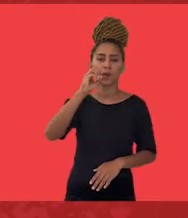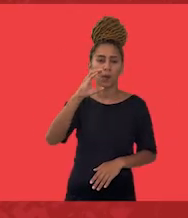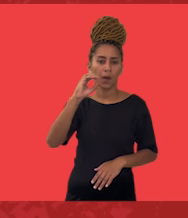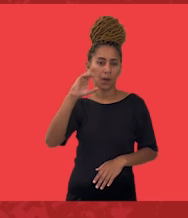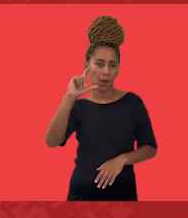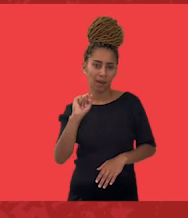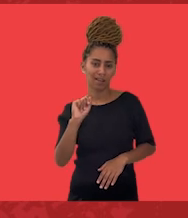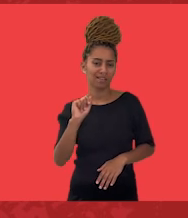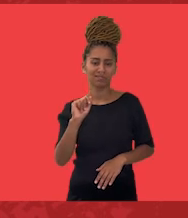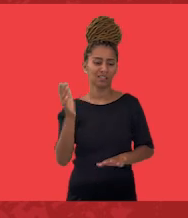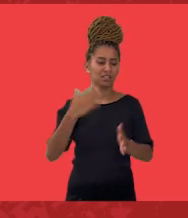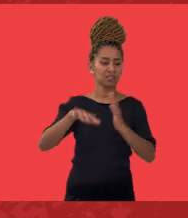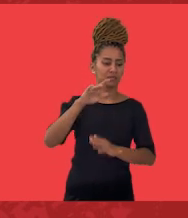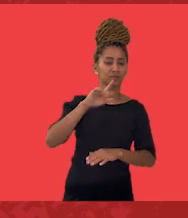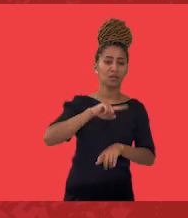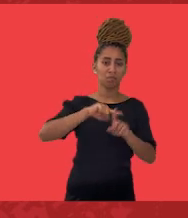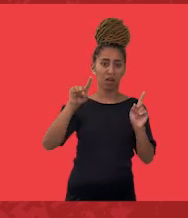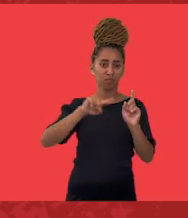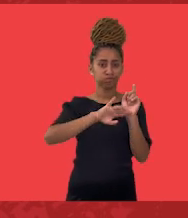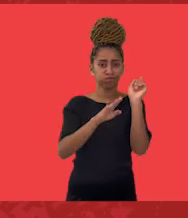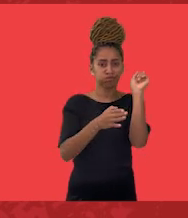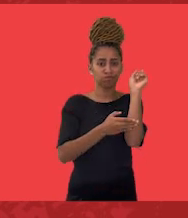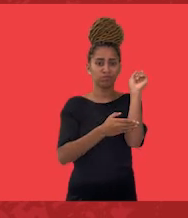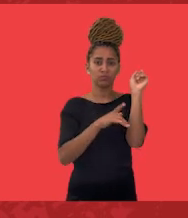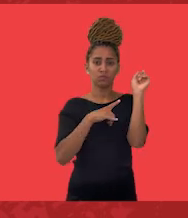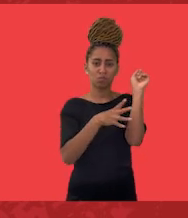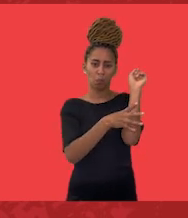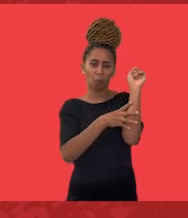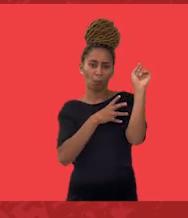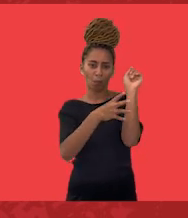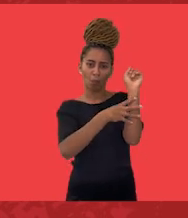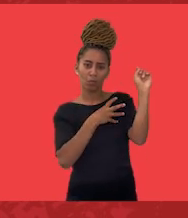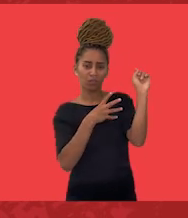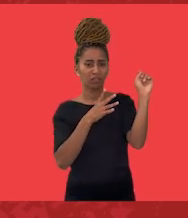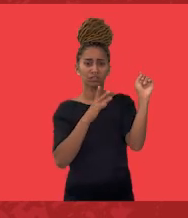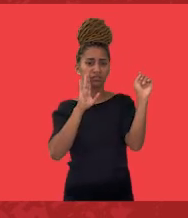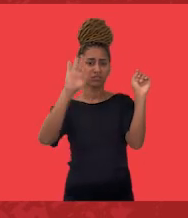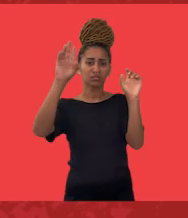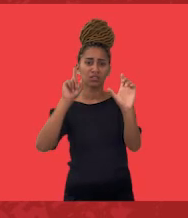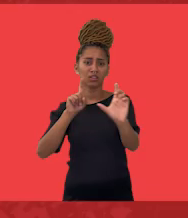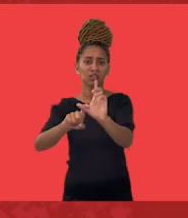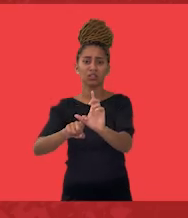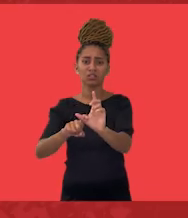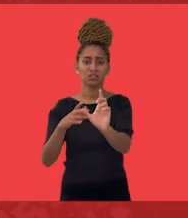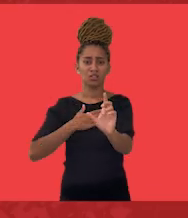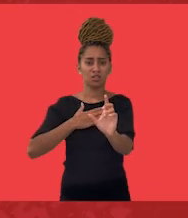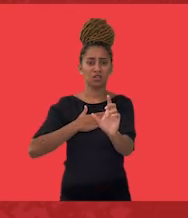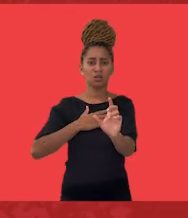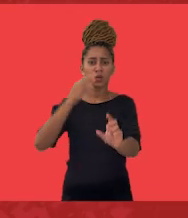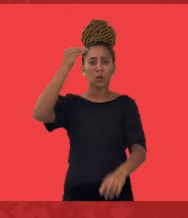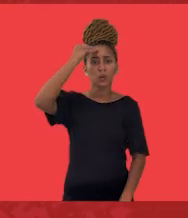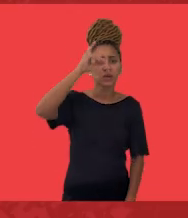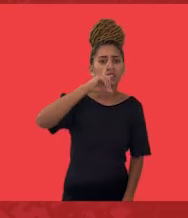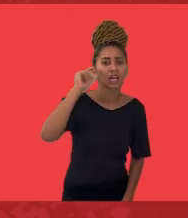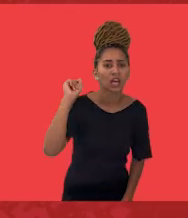2, 3 parcelas, peças de roupa, acúmulo de modelitos e